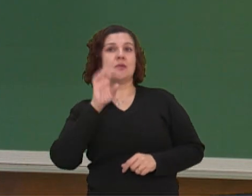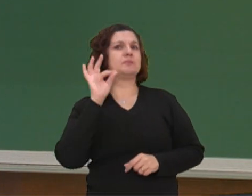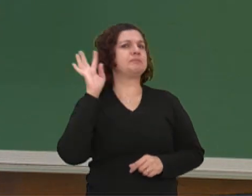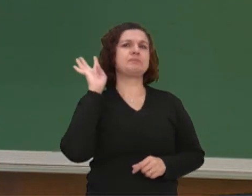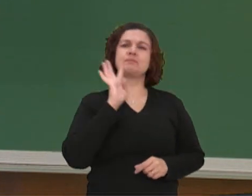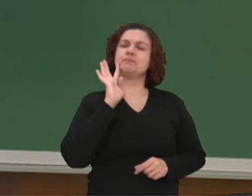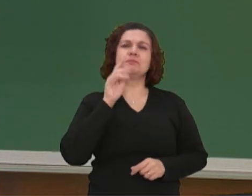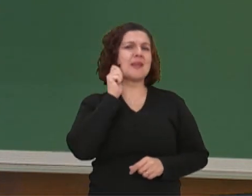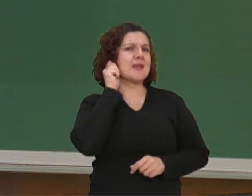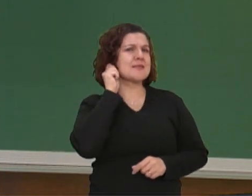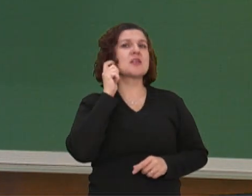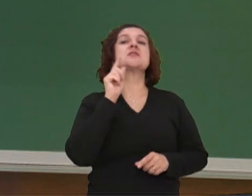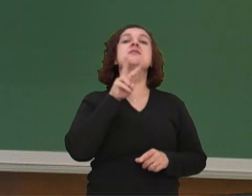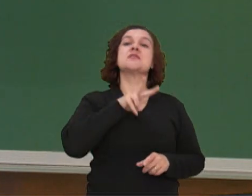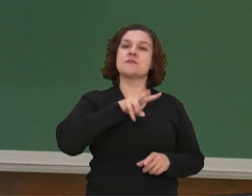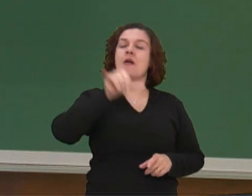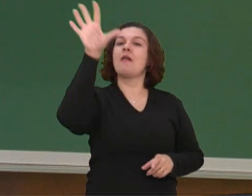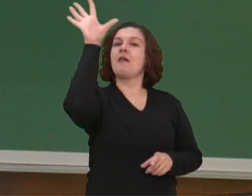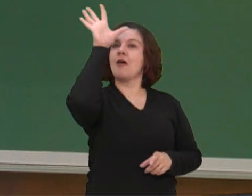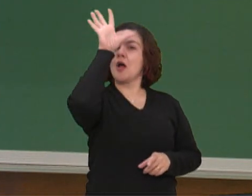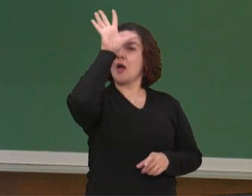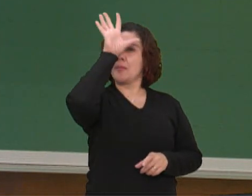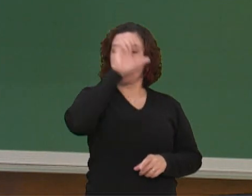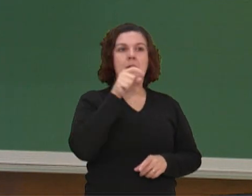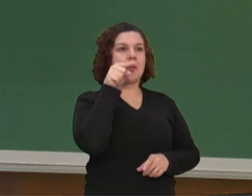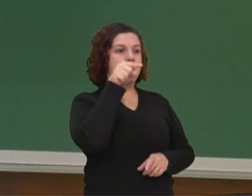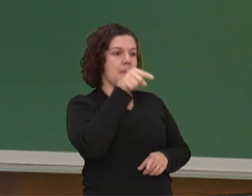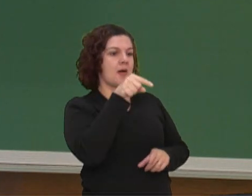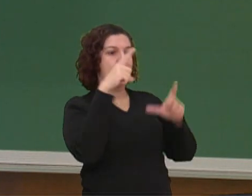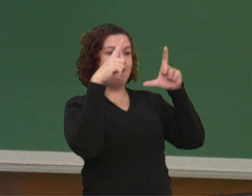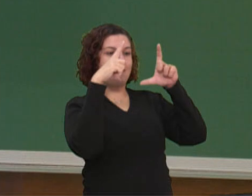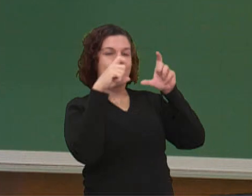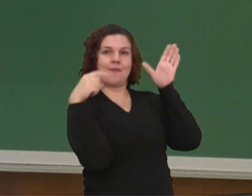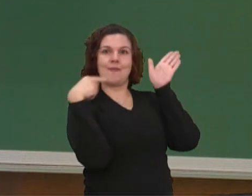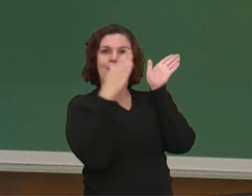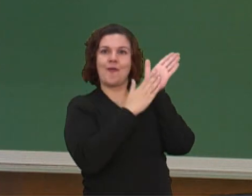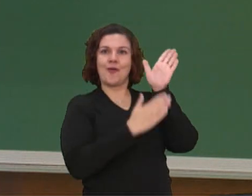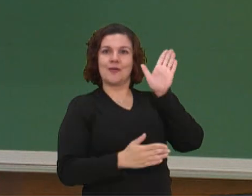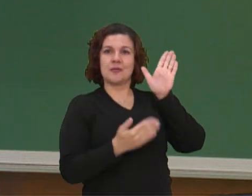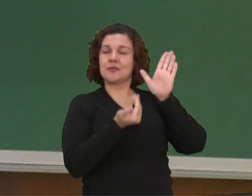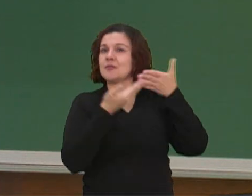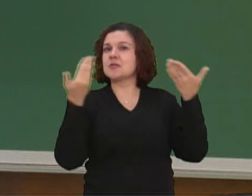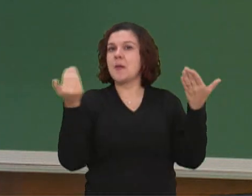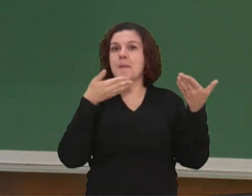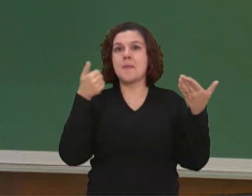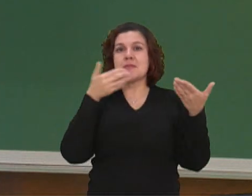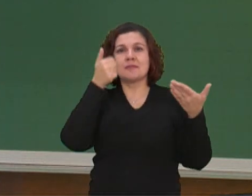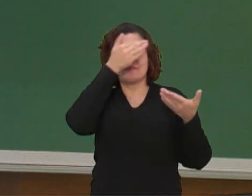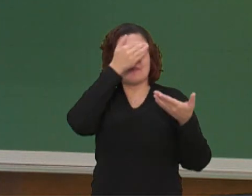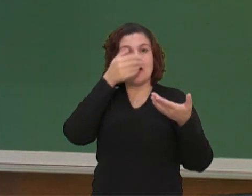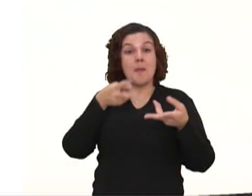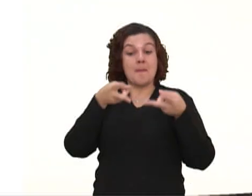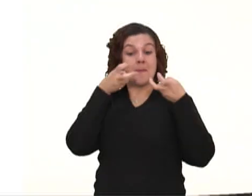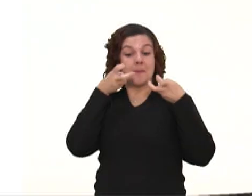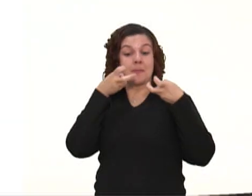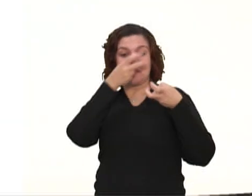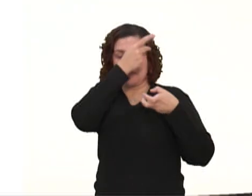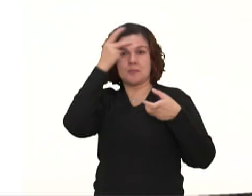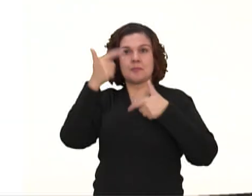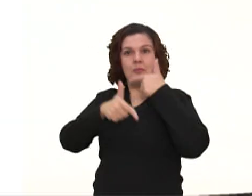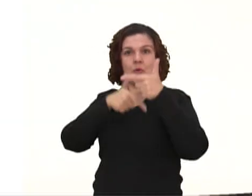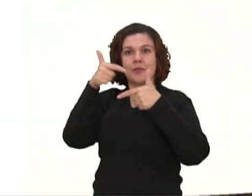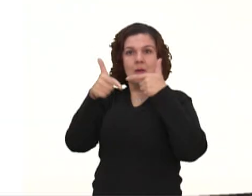entender um pouquinho melhor e mais aprofundado. Mas a imagem traz para nós aqui como o trabalhador sendo